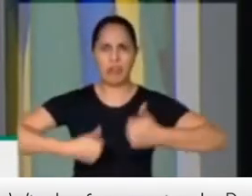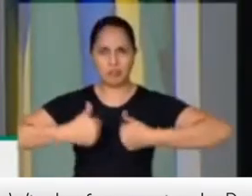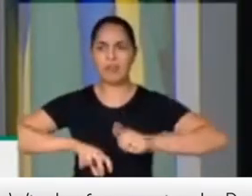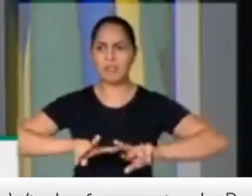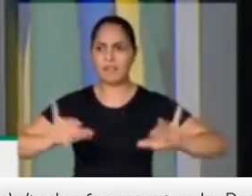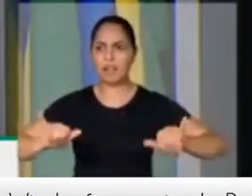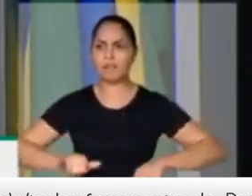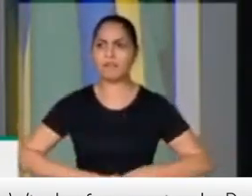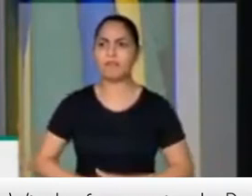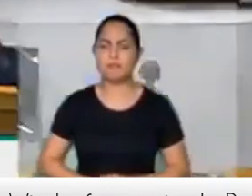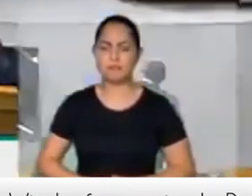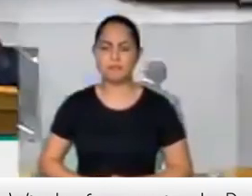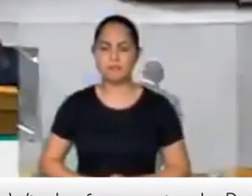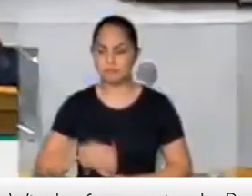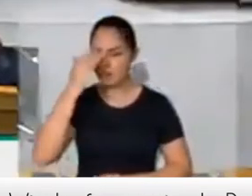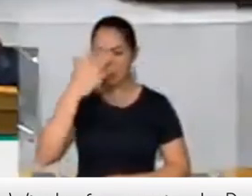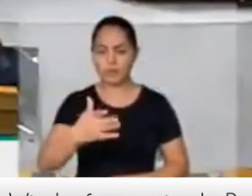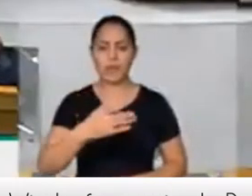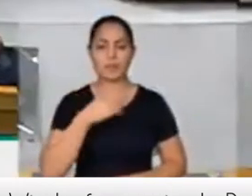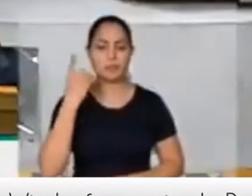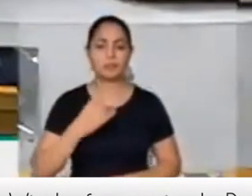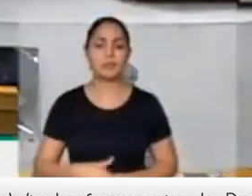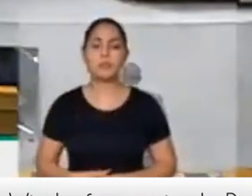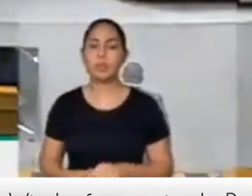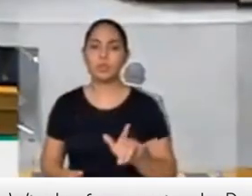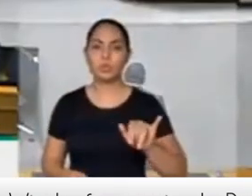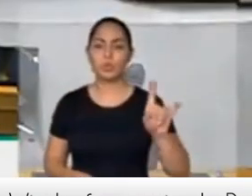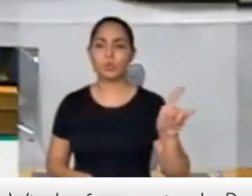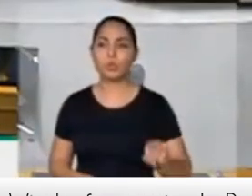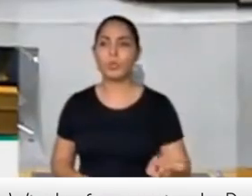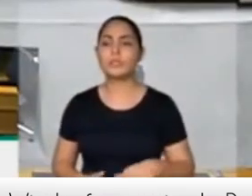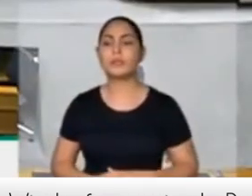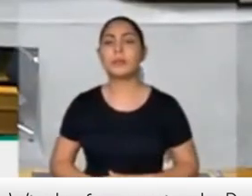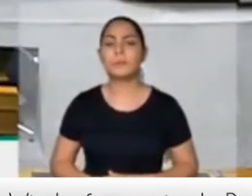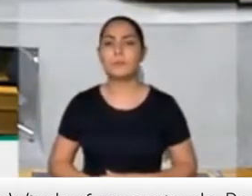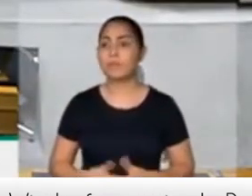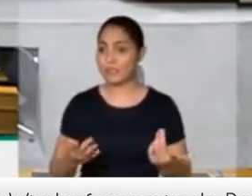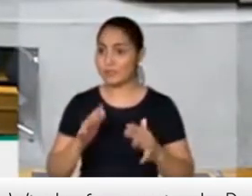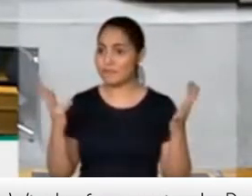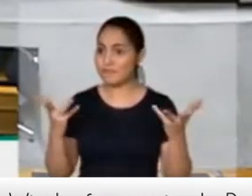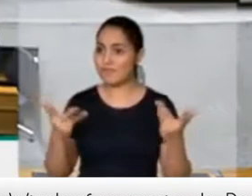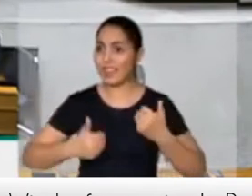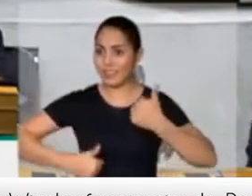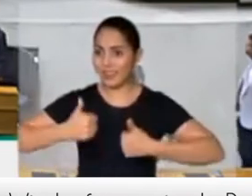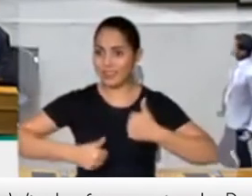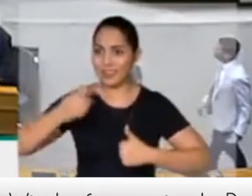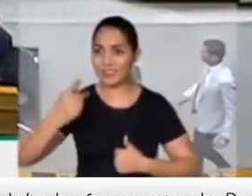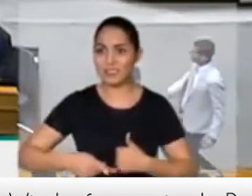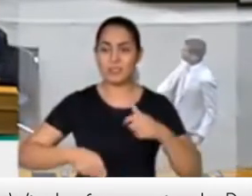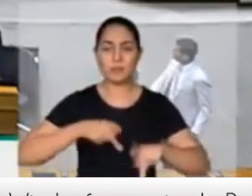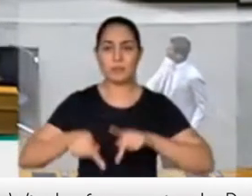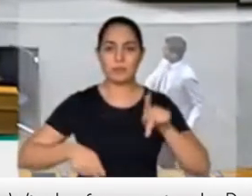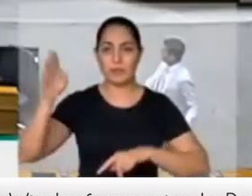obrigado presidente rompeu obrigado deputado luís lima aliás vossa excelência é um grande atleta nessa nação